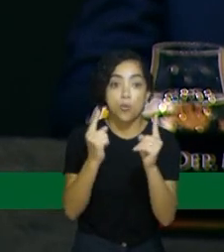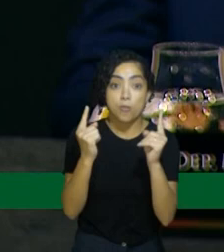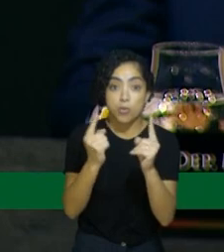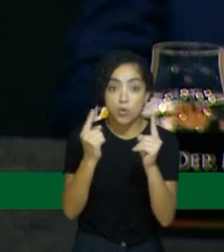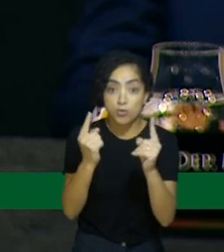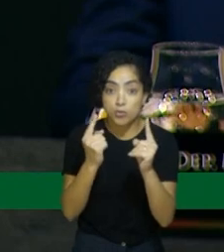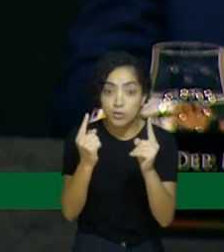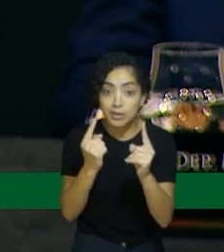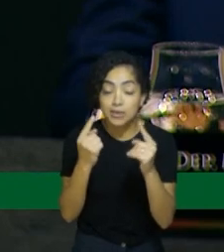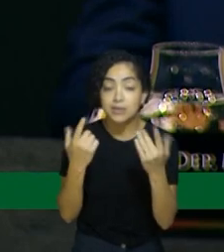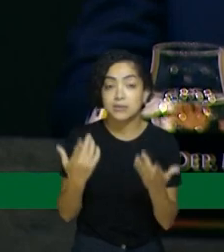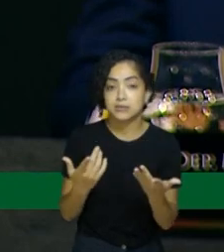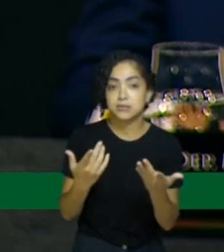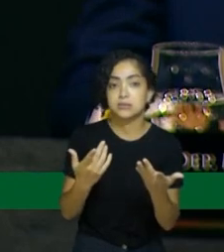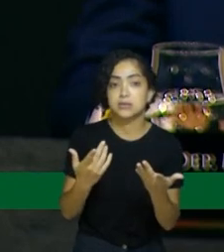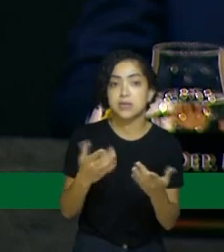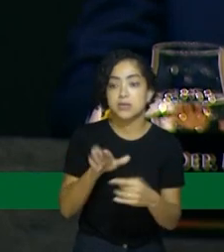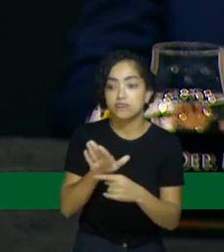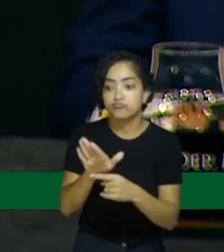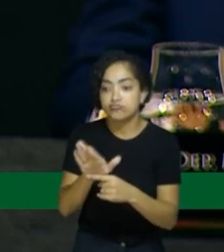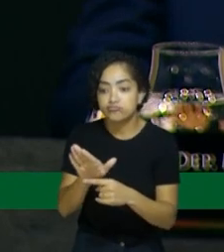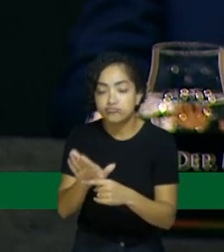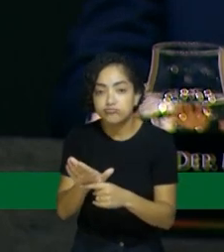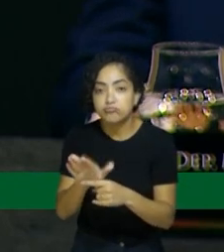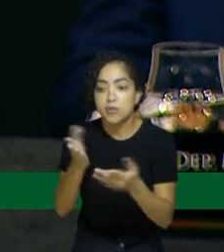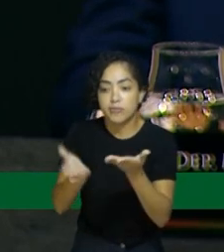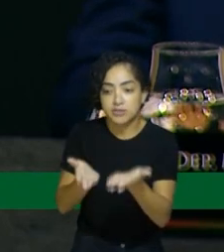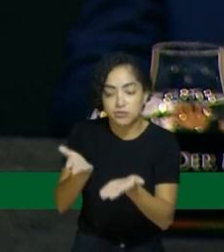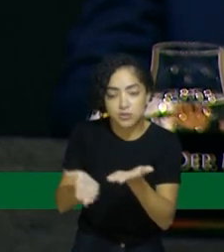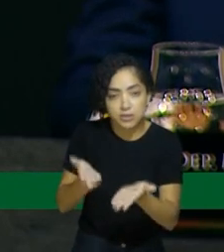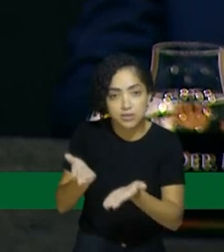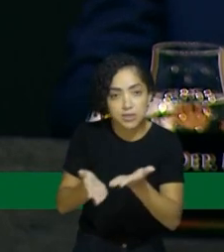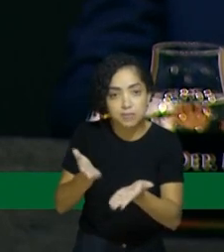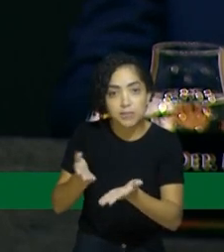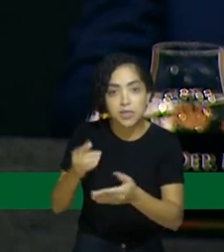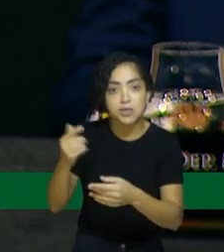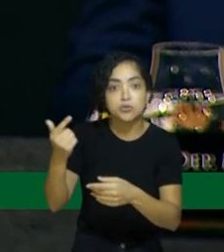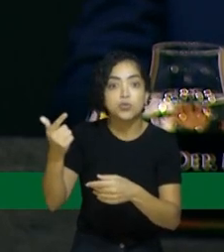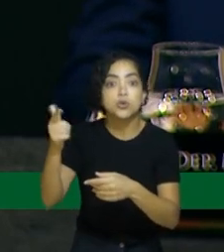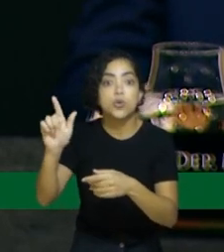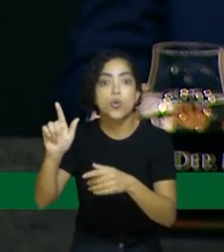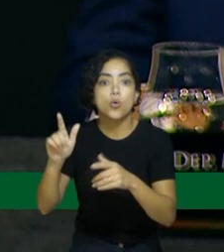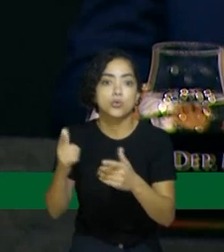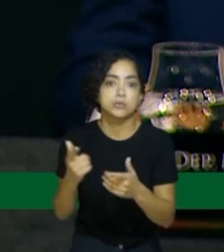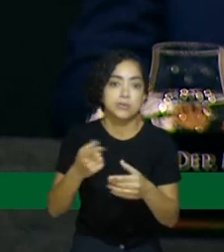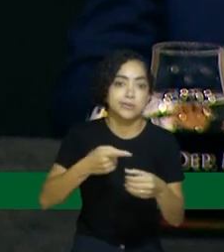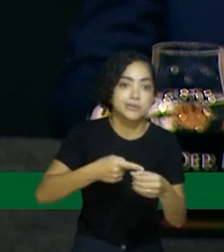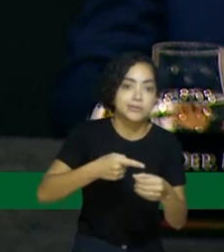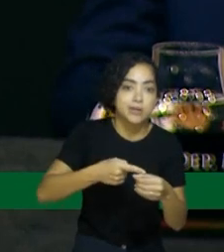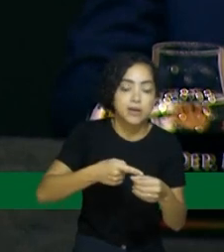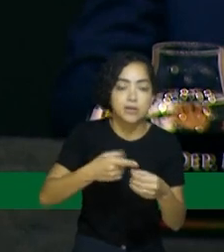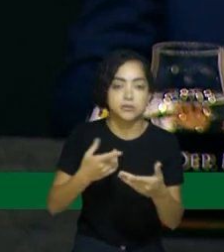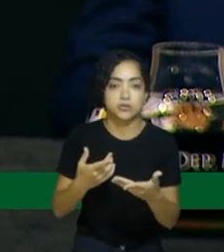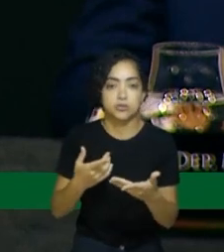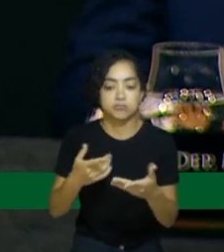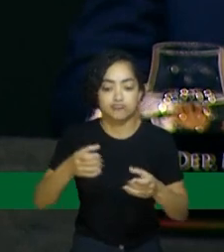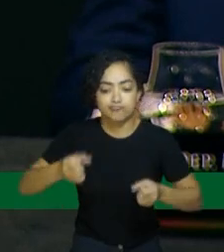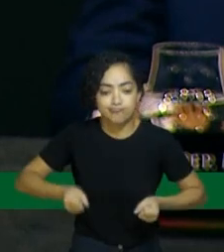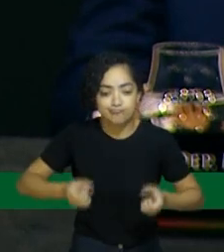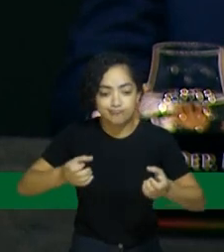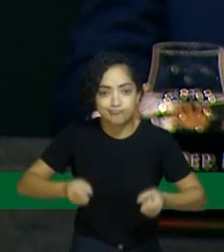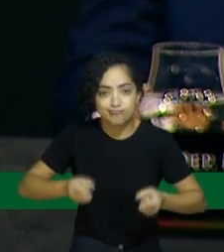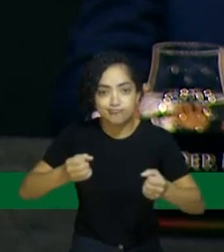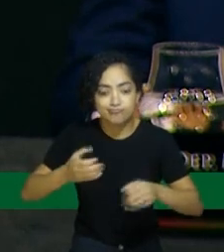levar a pessoa no tratamento fora de domicílio e quando o cadeirante chega para entrar nela